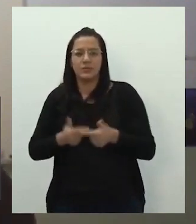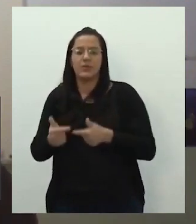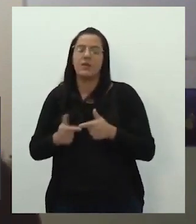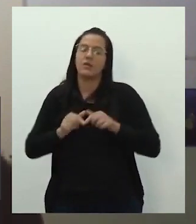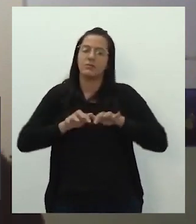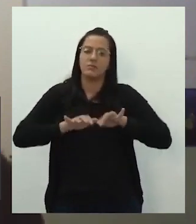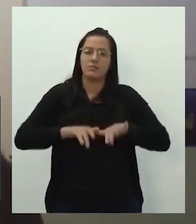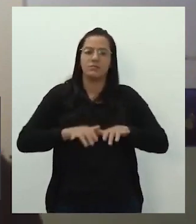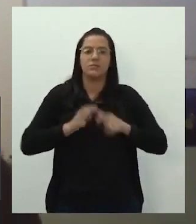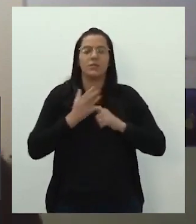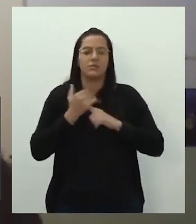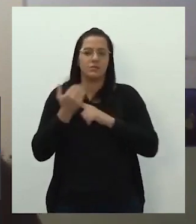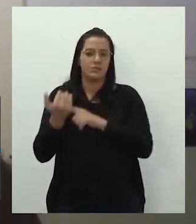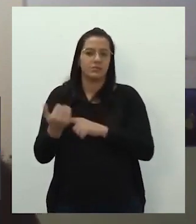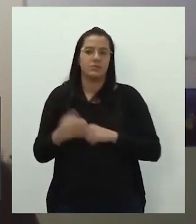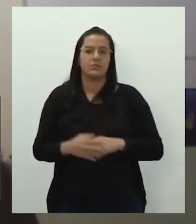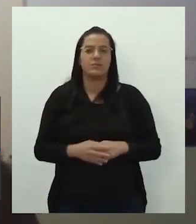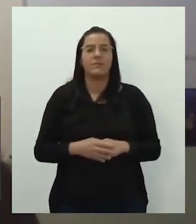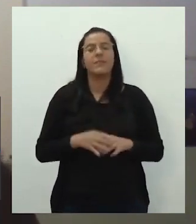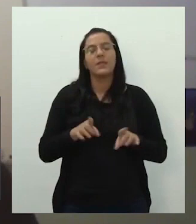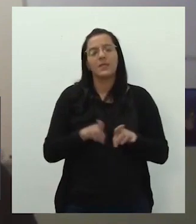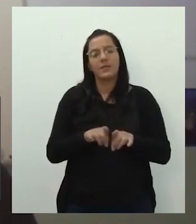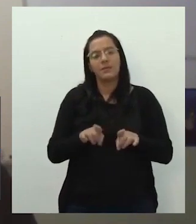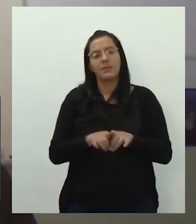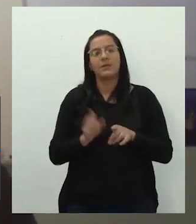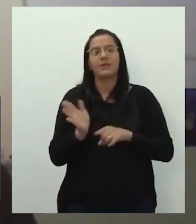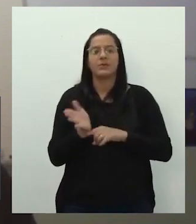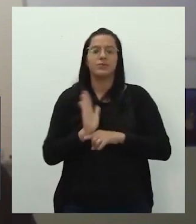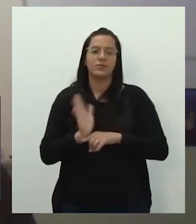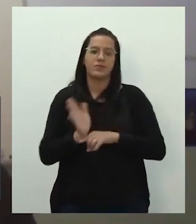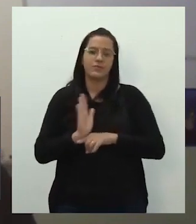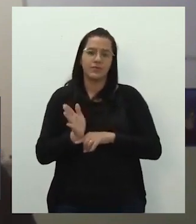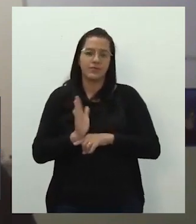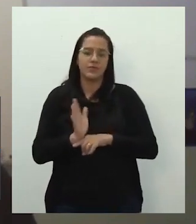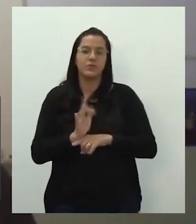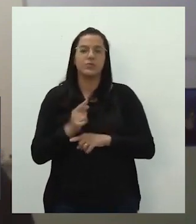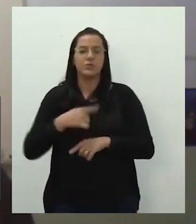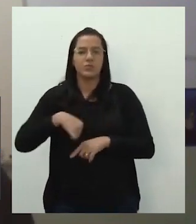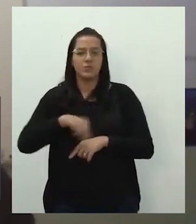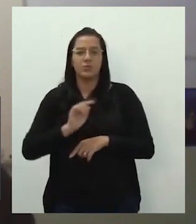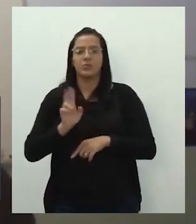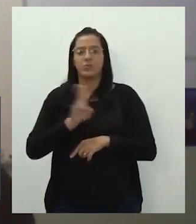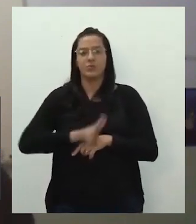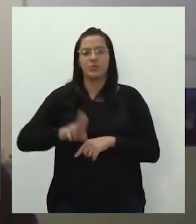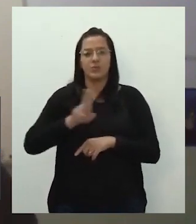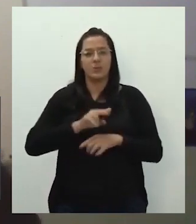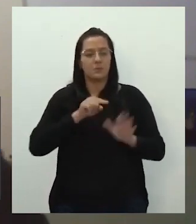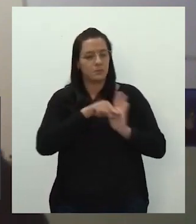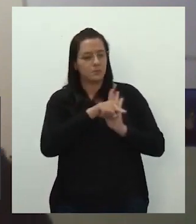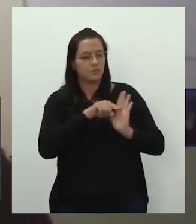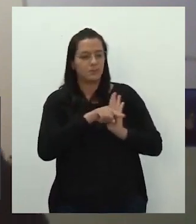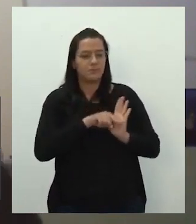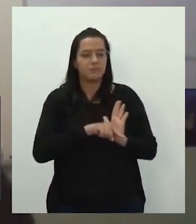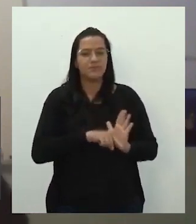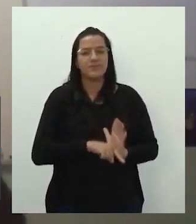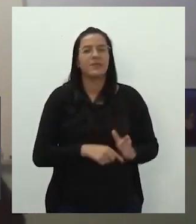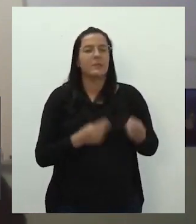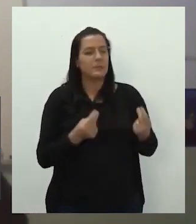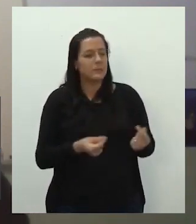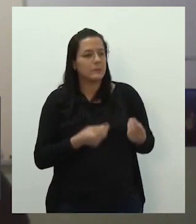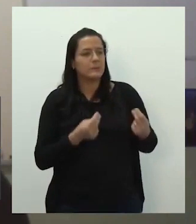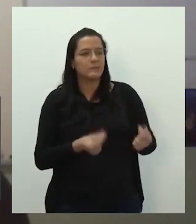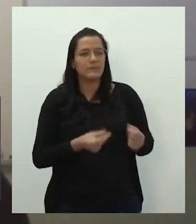né? Bom, e os vídeos, né? A gente também tem usado os vídeos, gasta um tempão procurando os vídeos, tem que